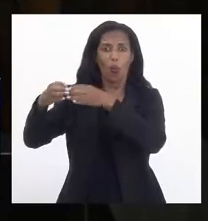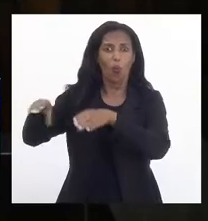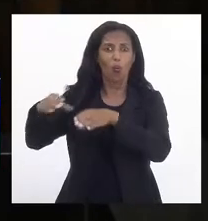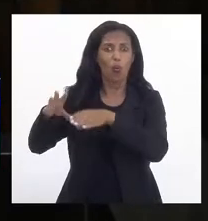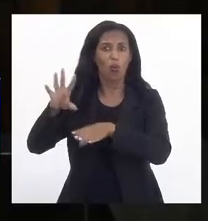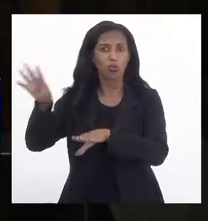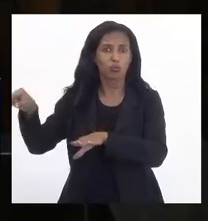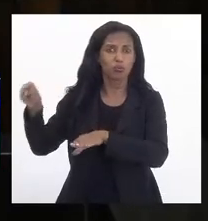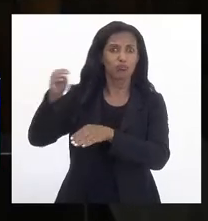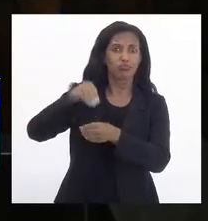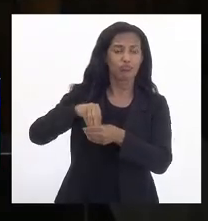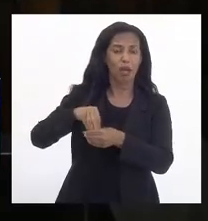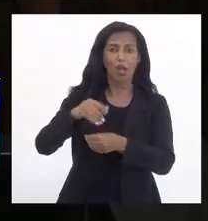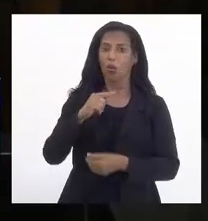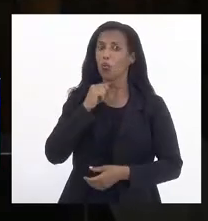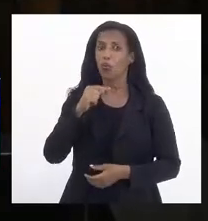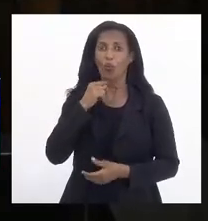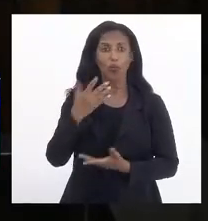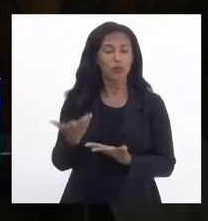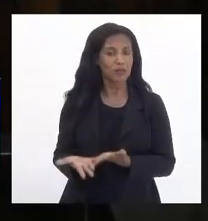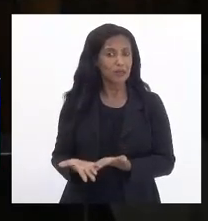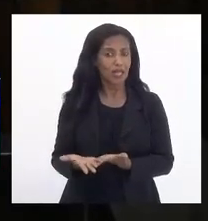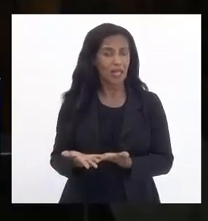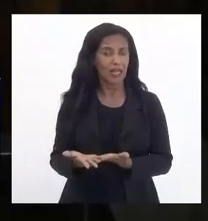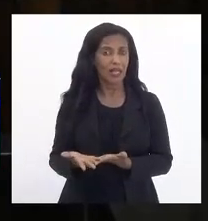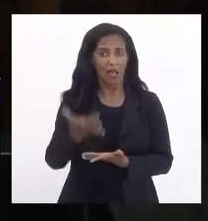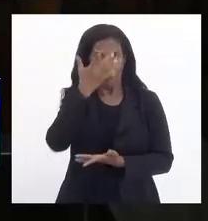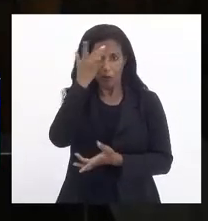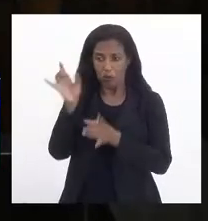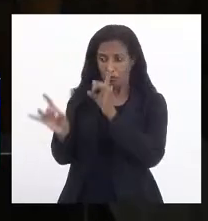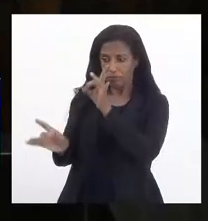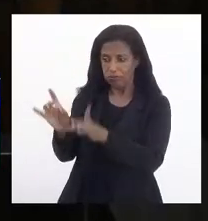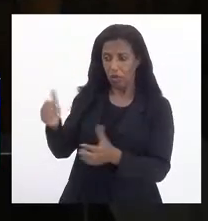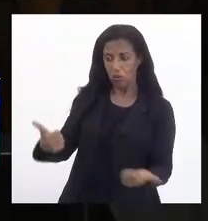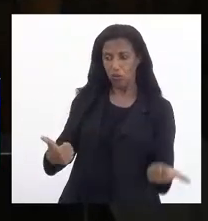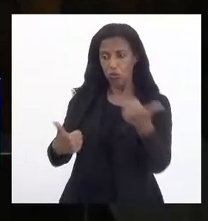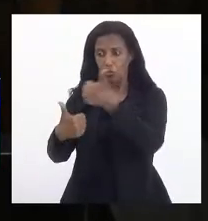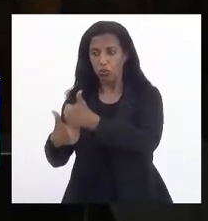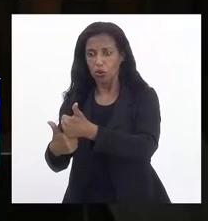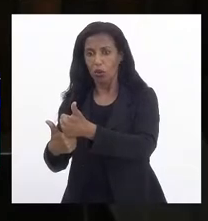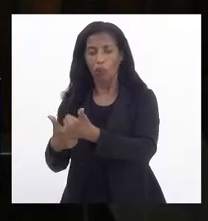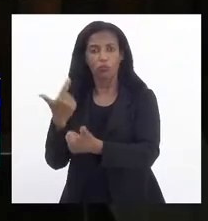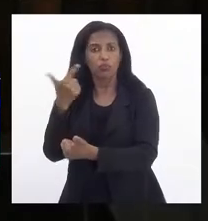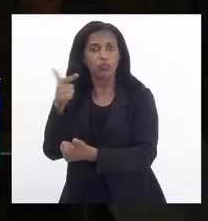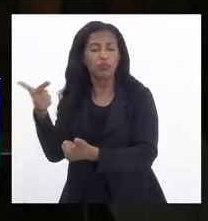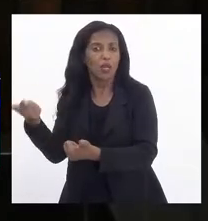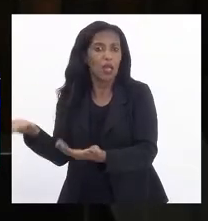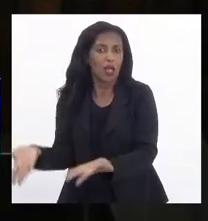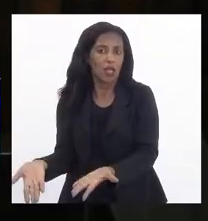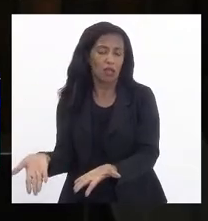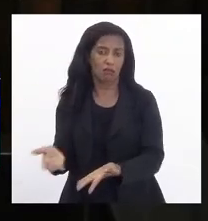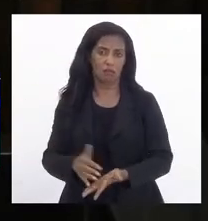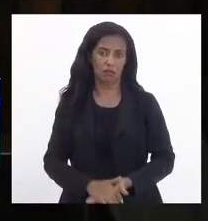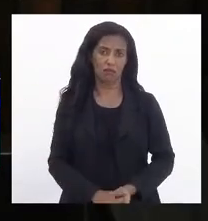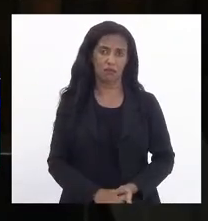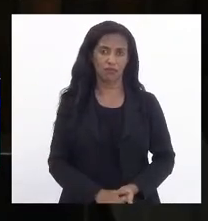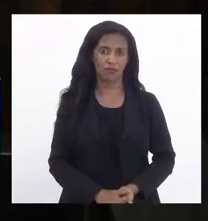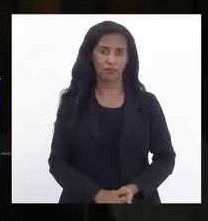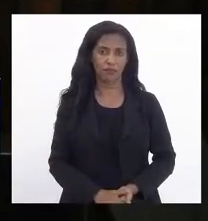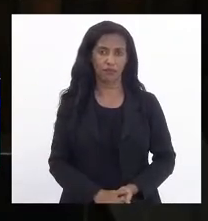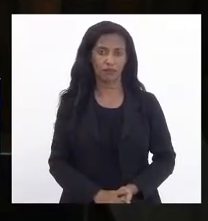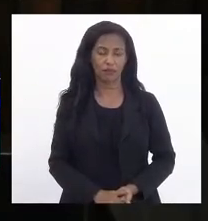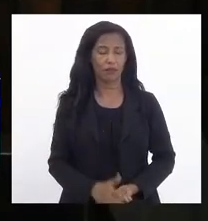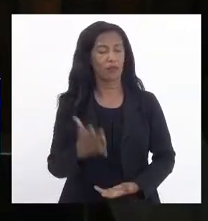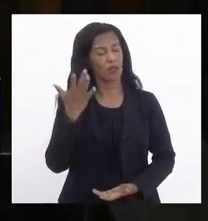repor essas exonerações nesse último período. É disso que se trata.